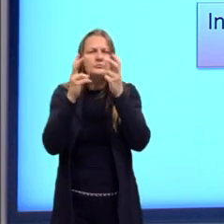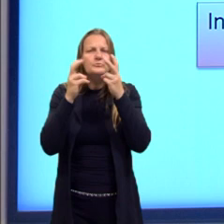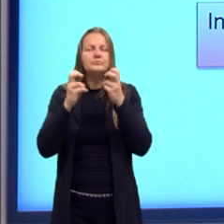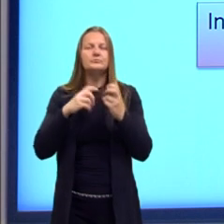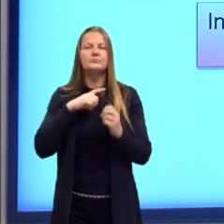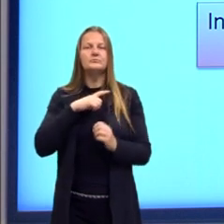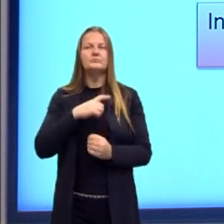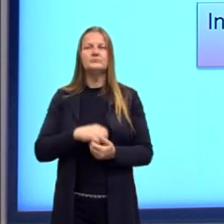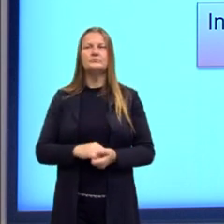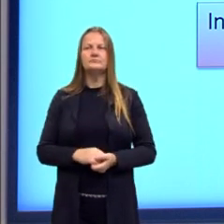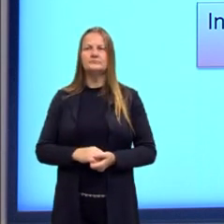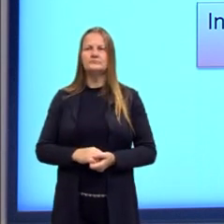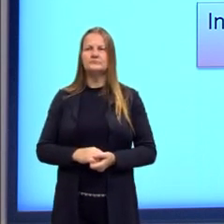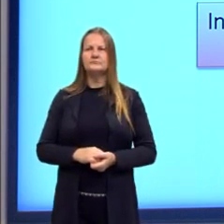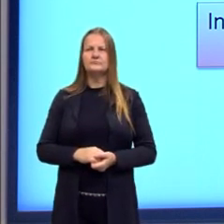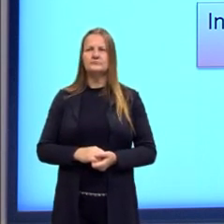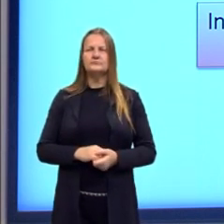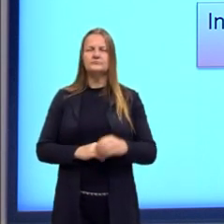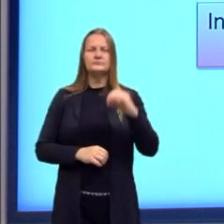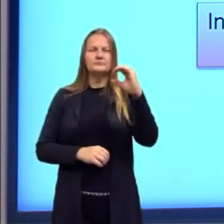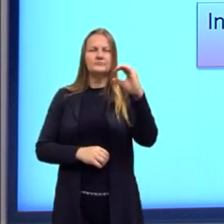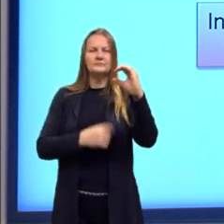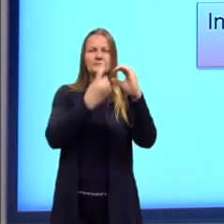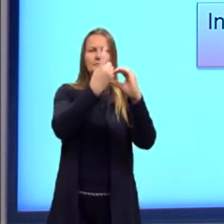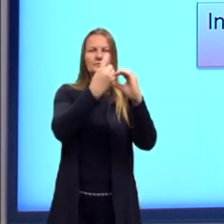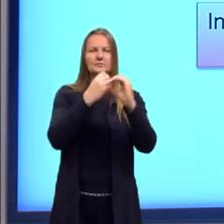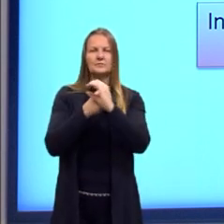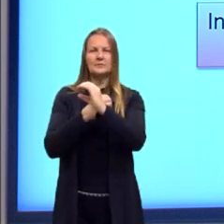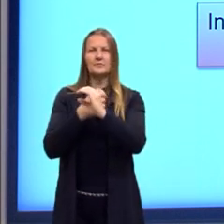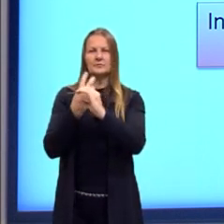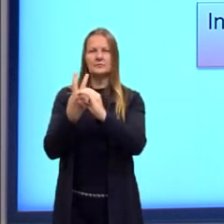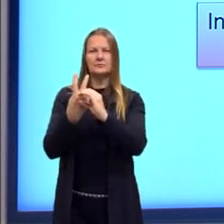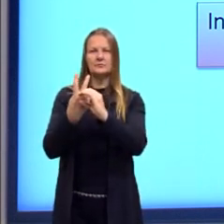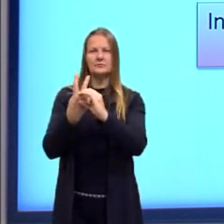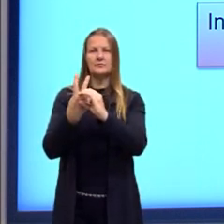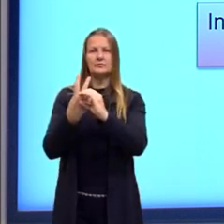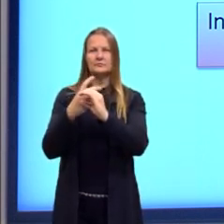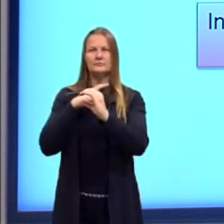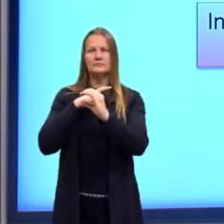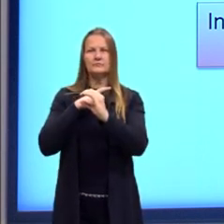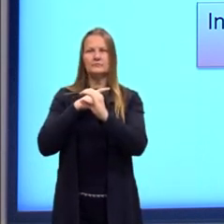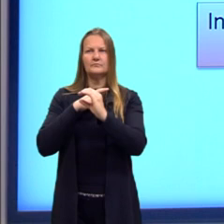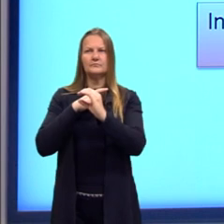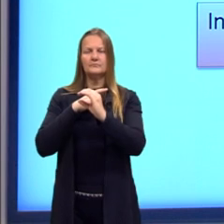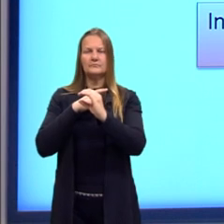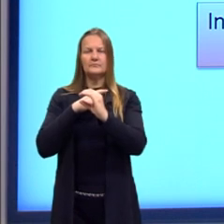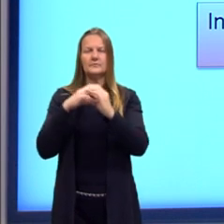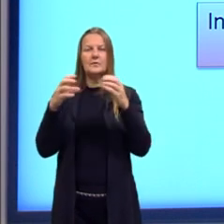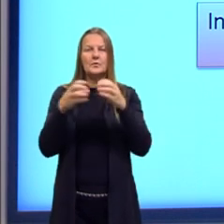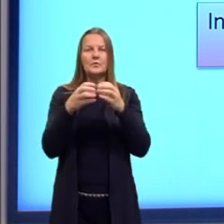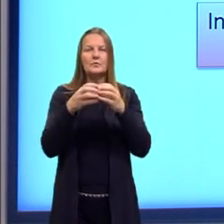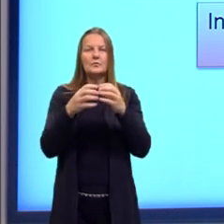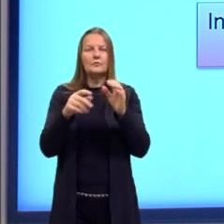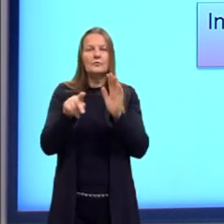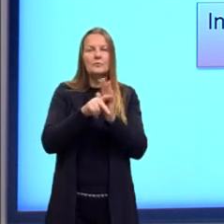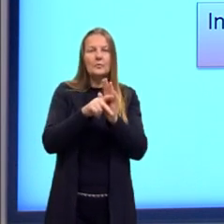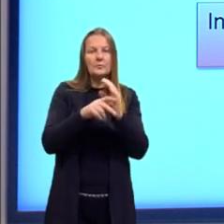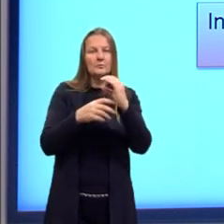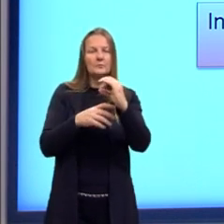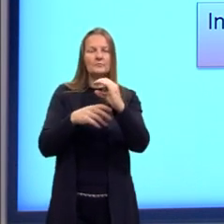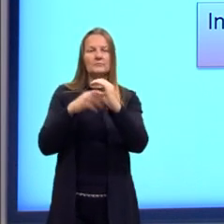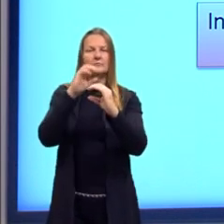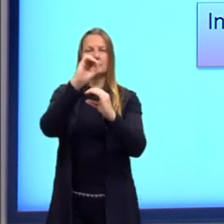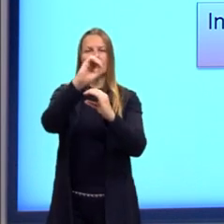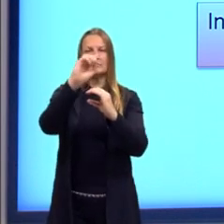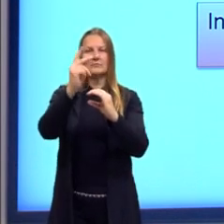identifiquei uma só tá porque eu tenho carbono-11 e no carbono 2 eu tenho o grupo funcional né do álcool